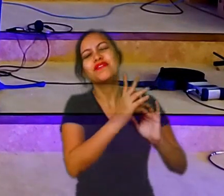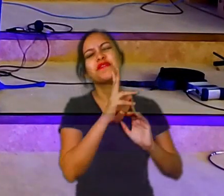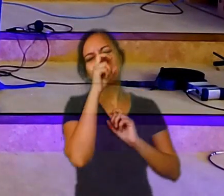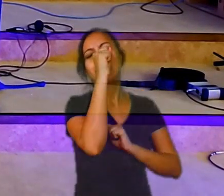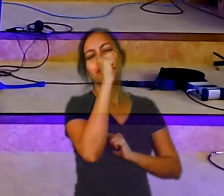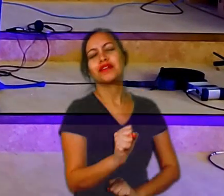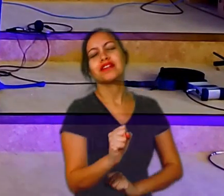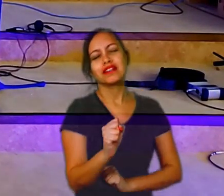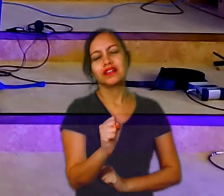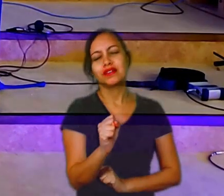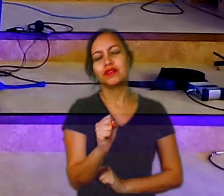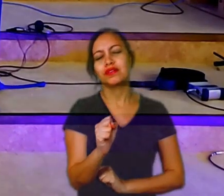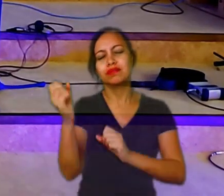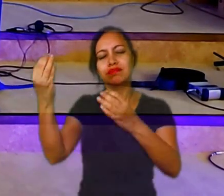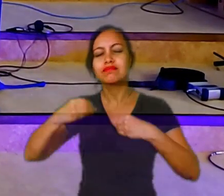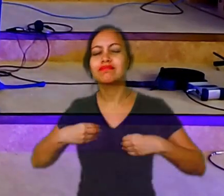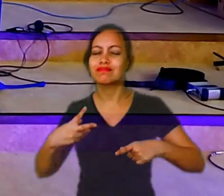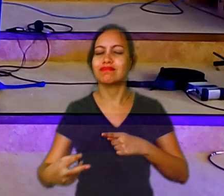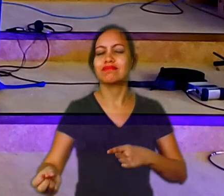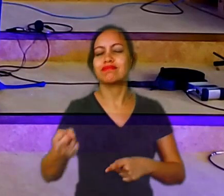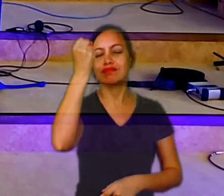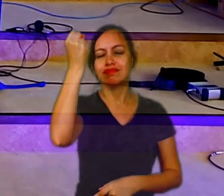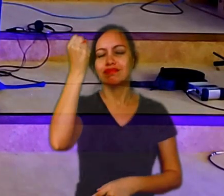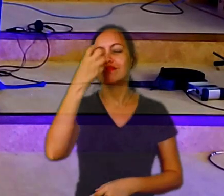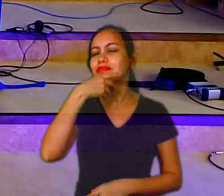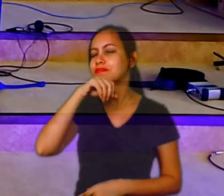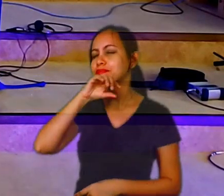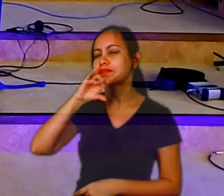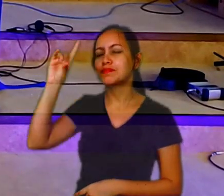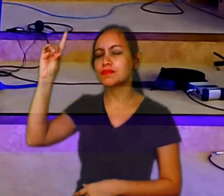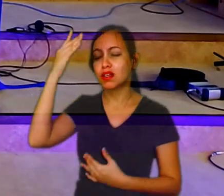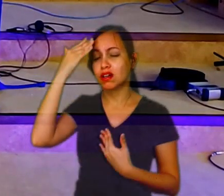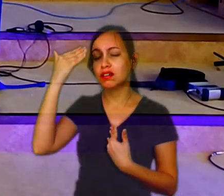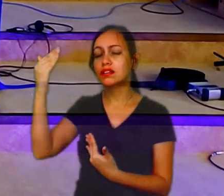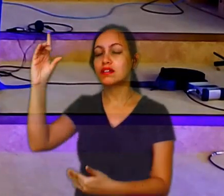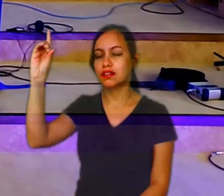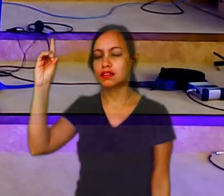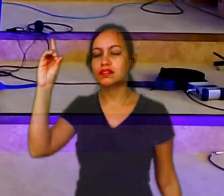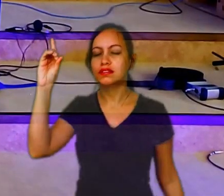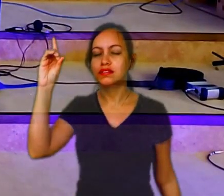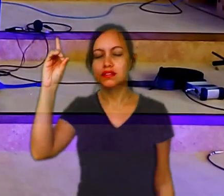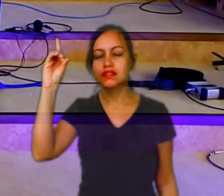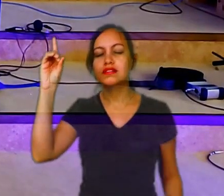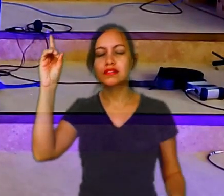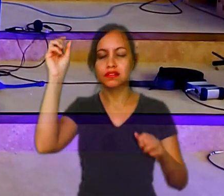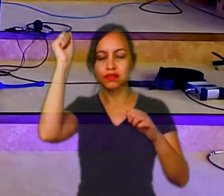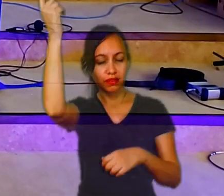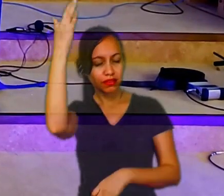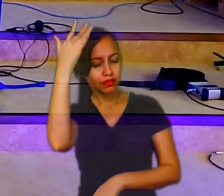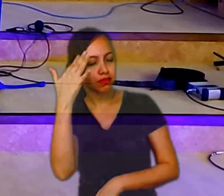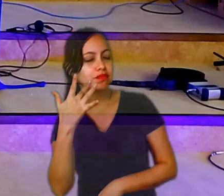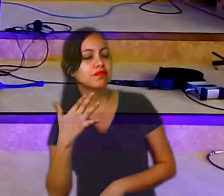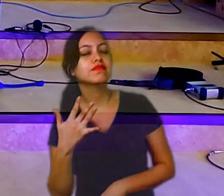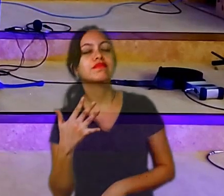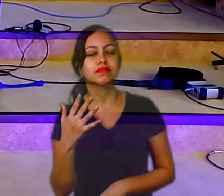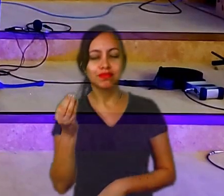poderoso para nos dar a vitória, querido Pai. Obrigado, meu Deus, pela Tua graça,